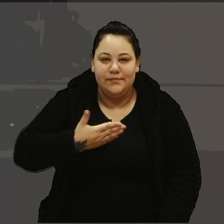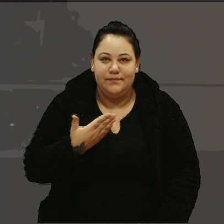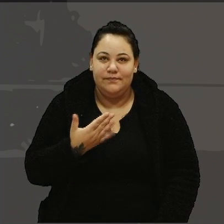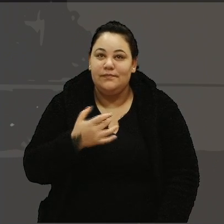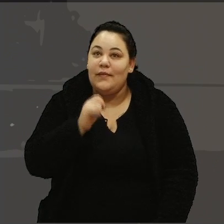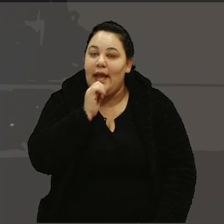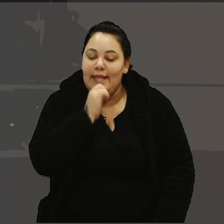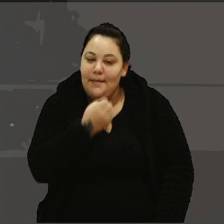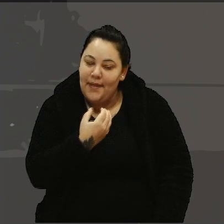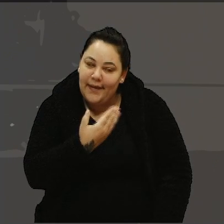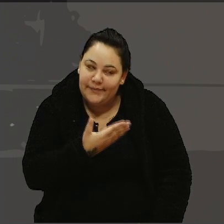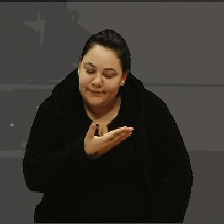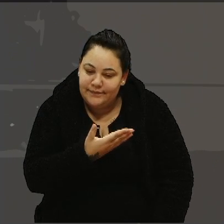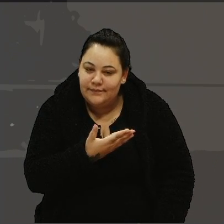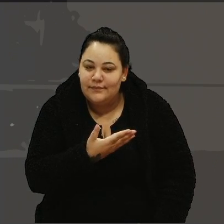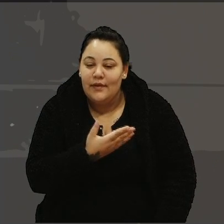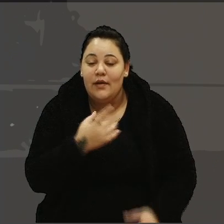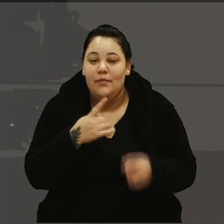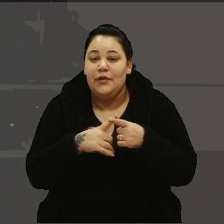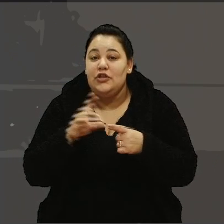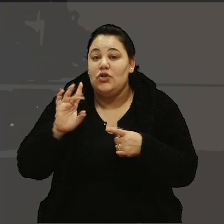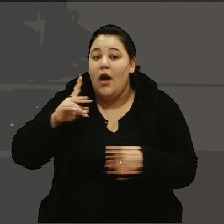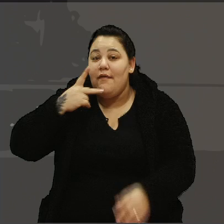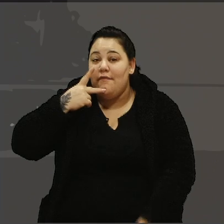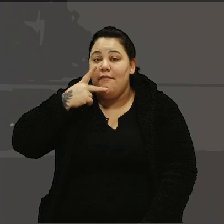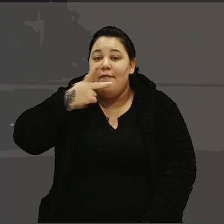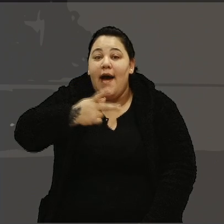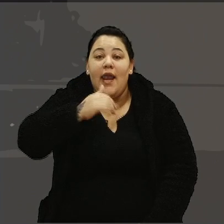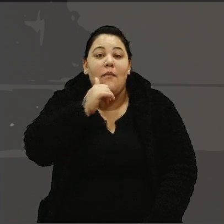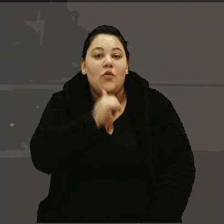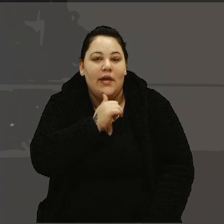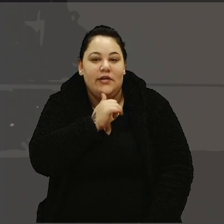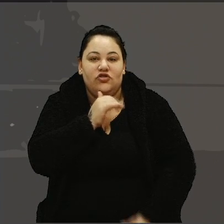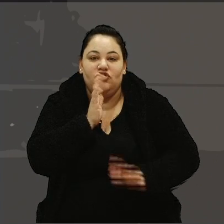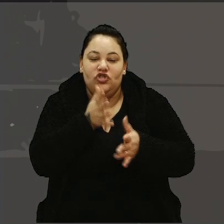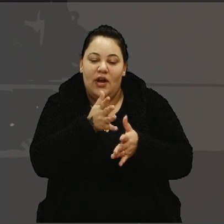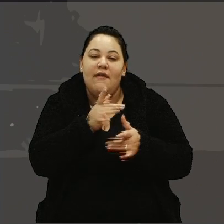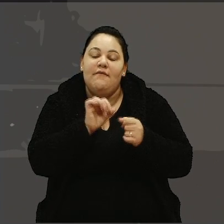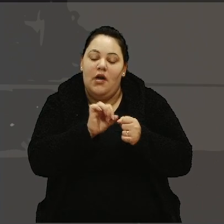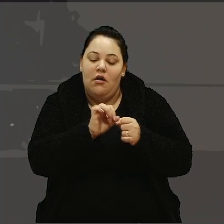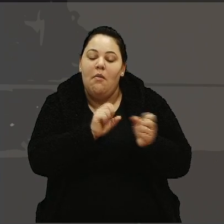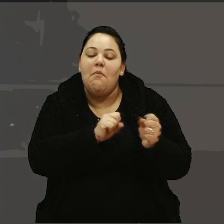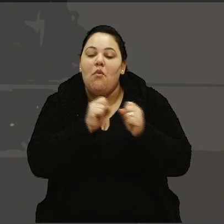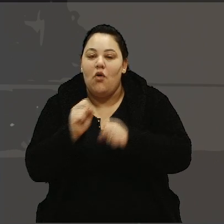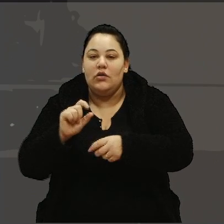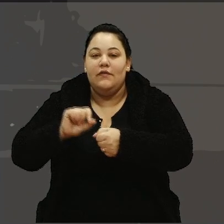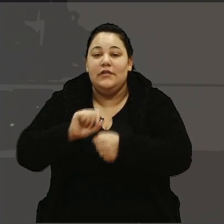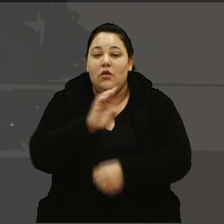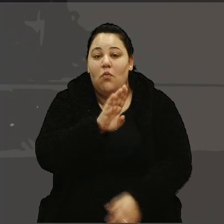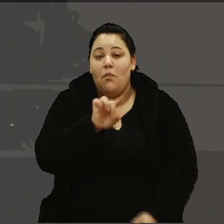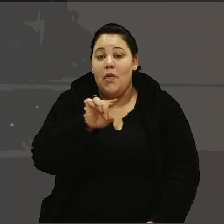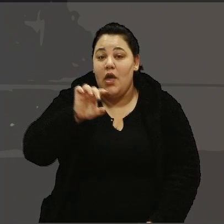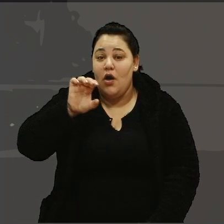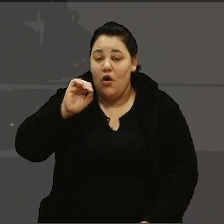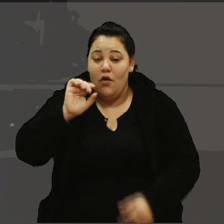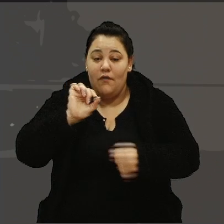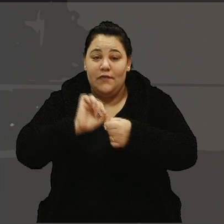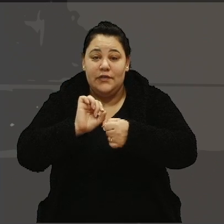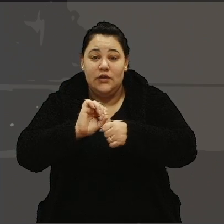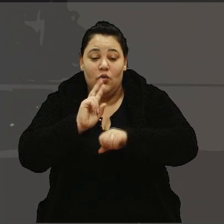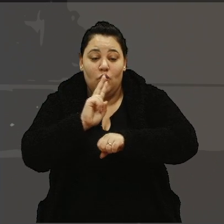vereadoras e vereadores? A fala da mulher já faz com que ela possa buscar, fazer o BO, fazer a medida